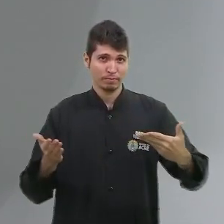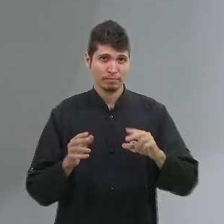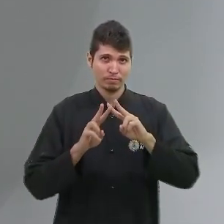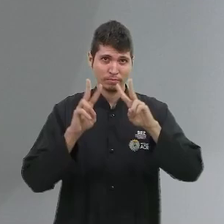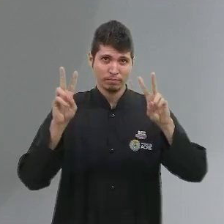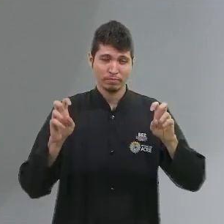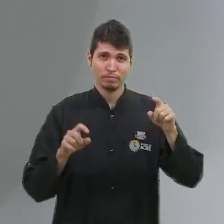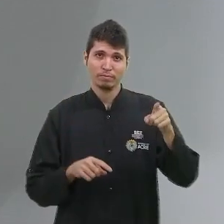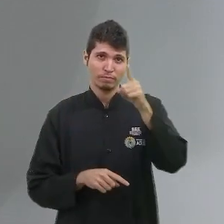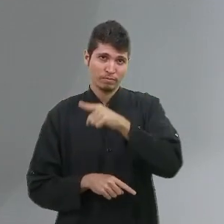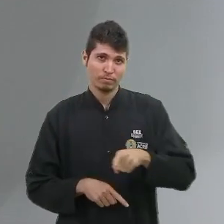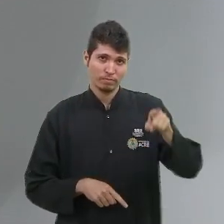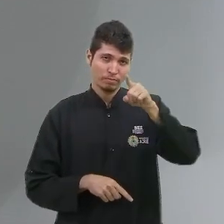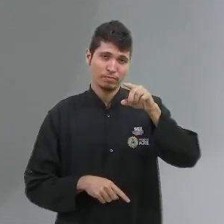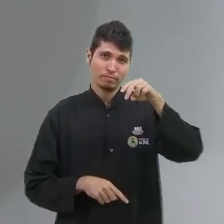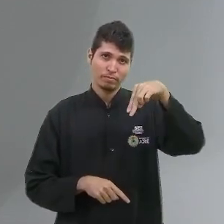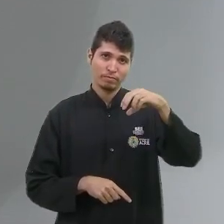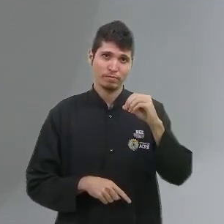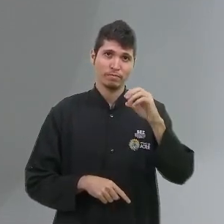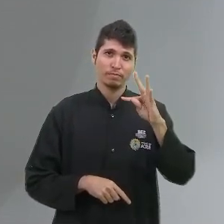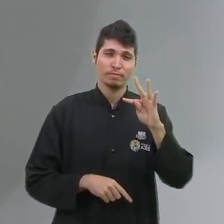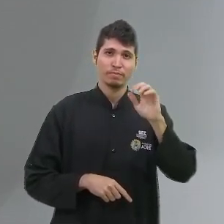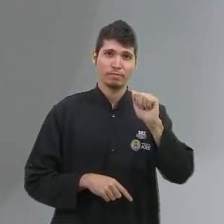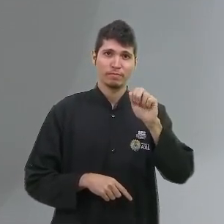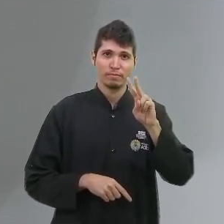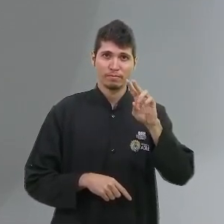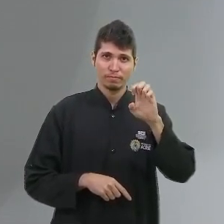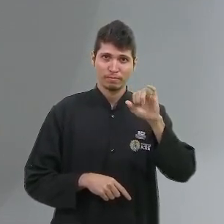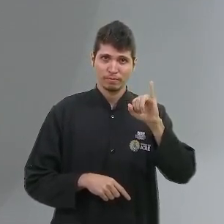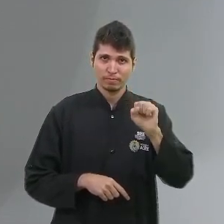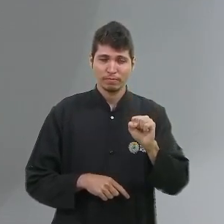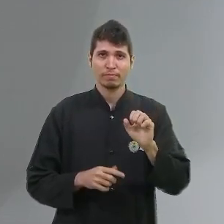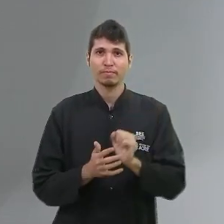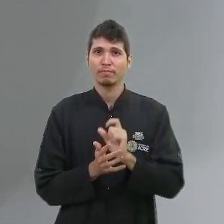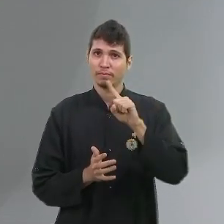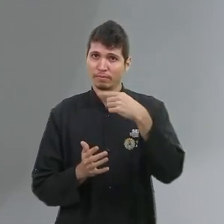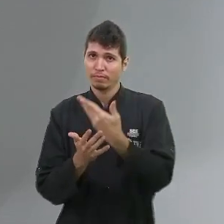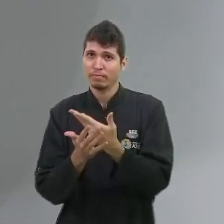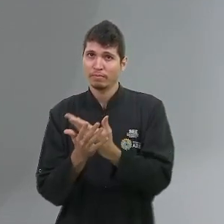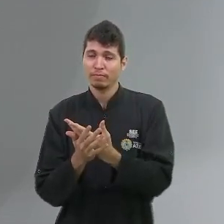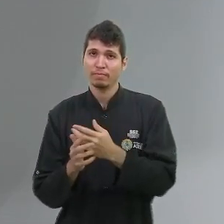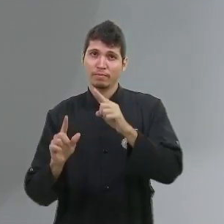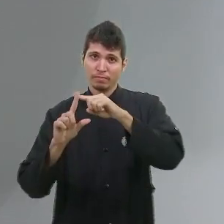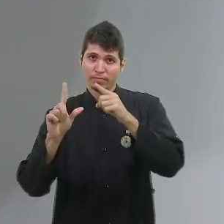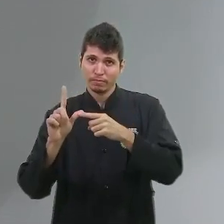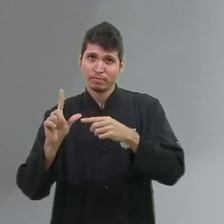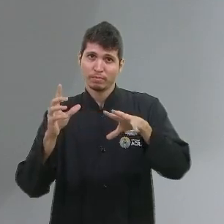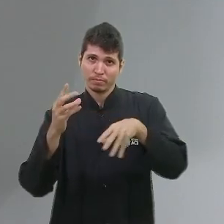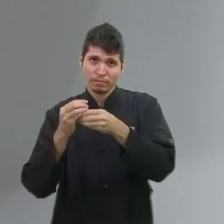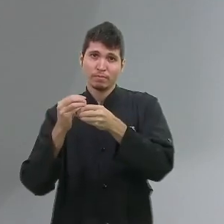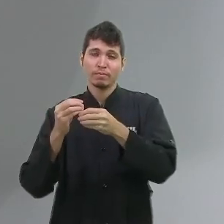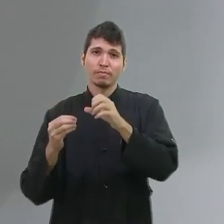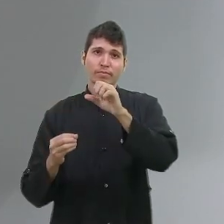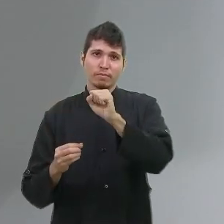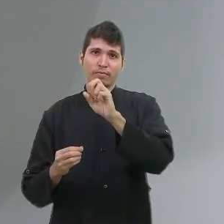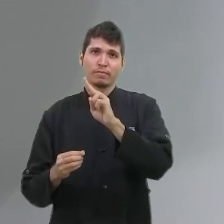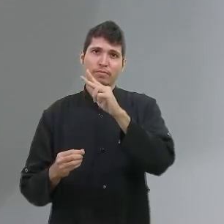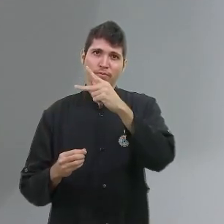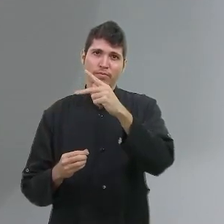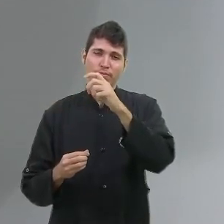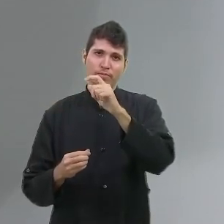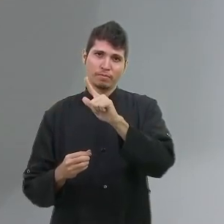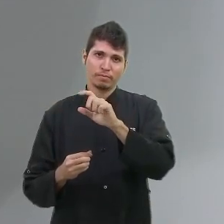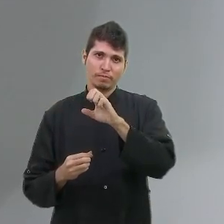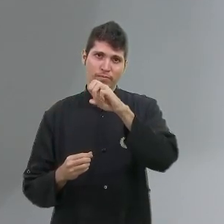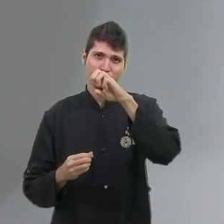ângulos notáveis. Na próxima, nós vamos falar sobre ângulos complementares e suplementares. E essa é uma introdução a